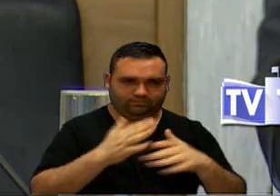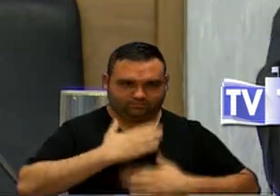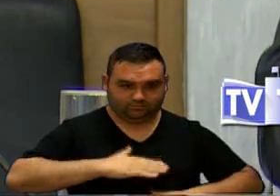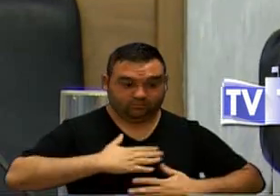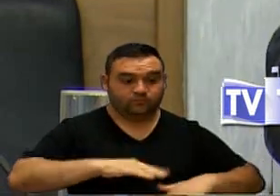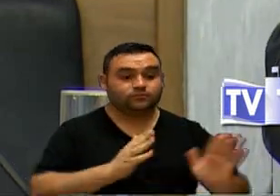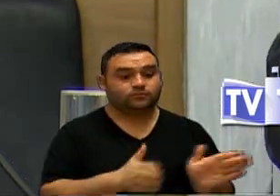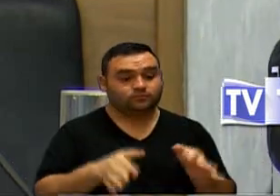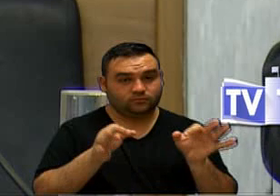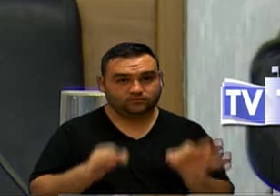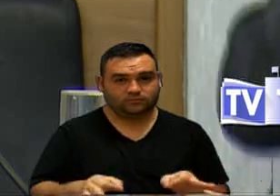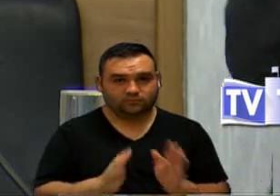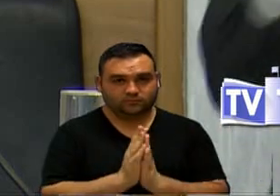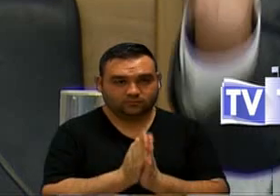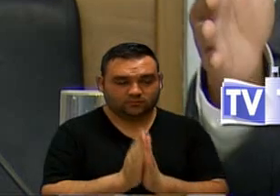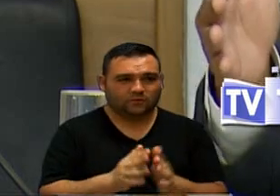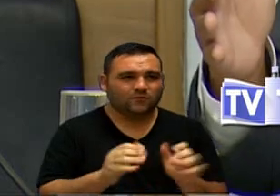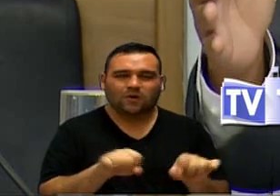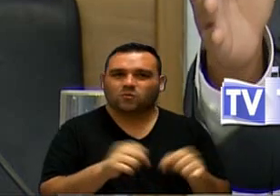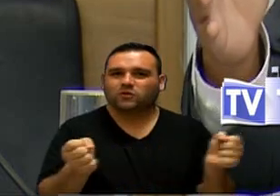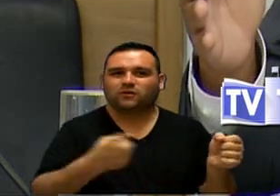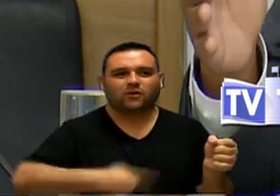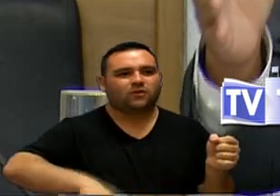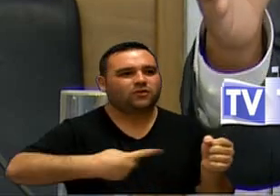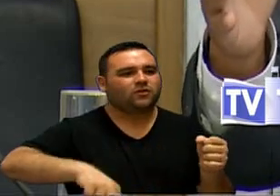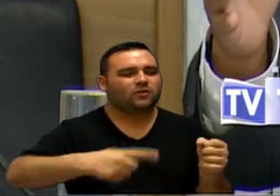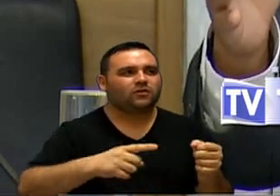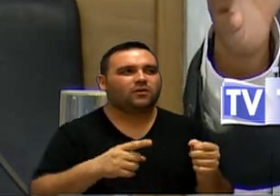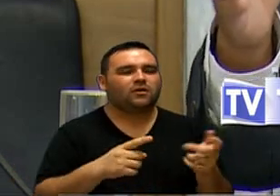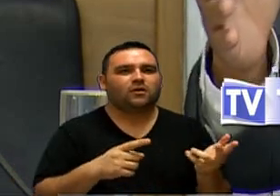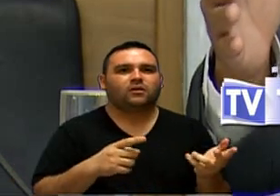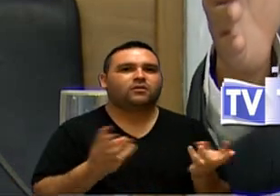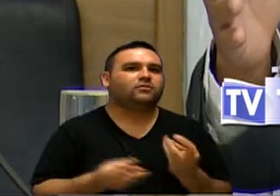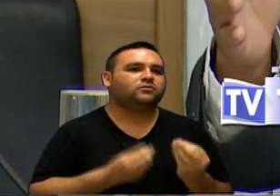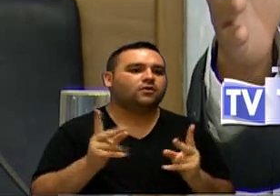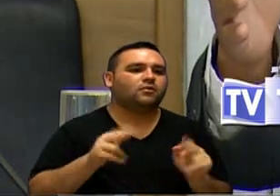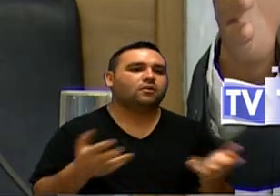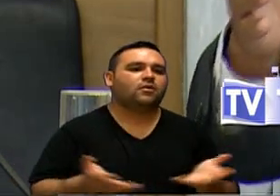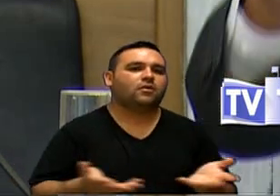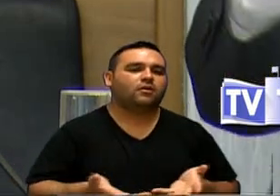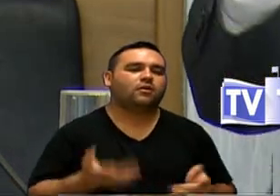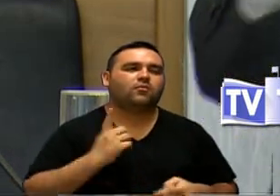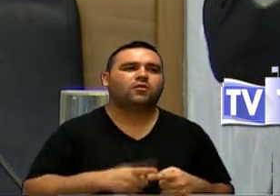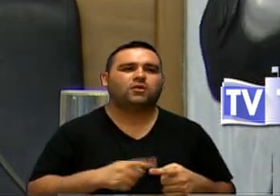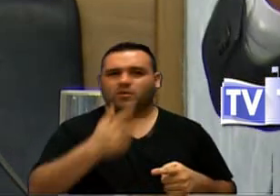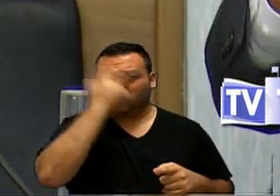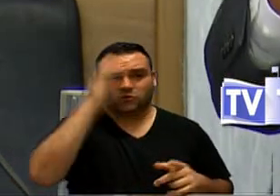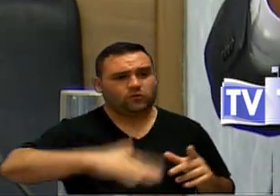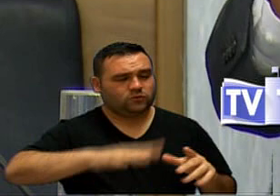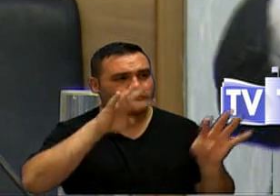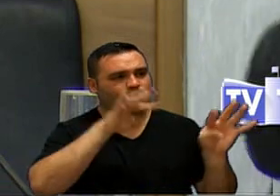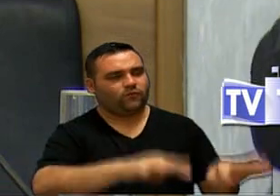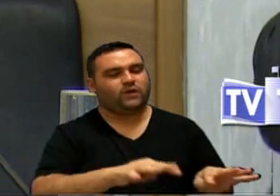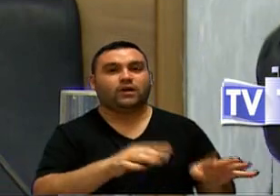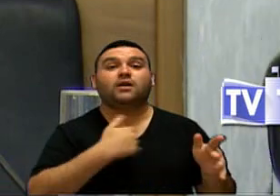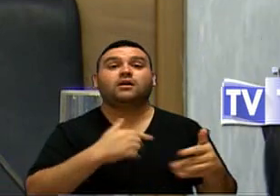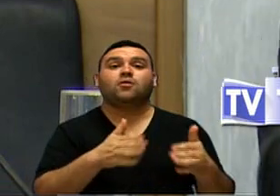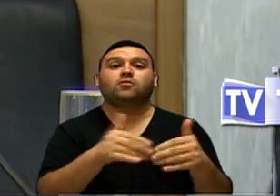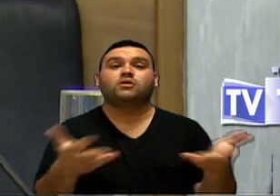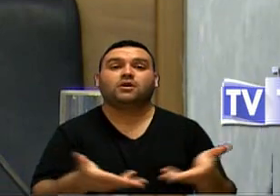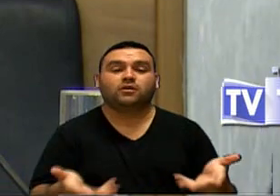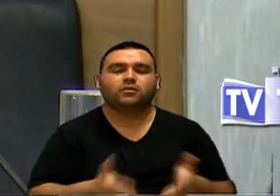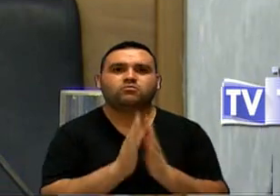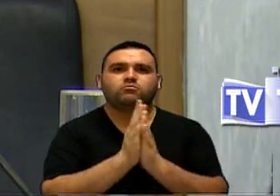Vamos organizar a situação. E não é possível que nós possamos dar exemplos como este para a população que nos acompanha. Eu